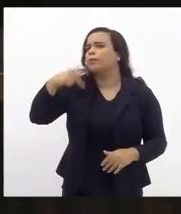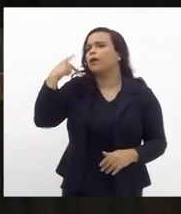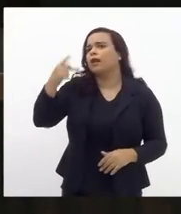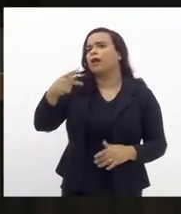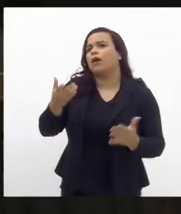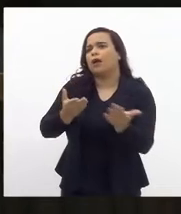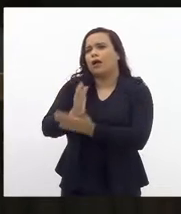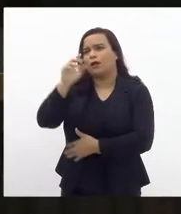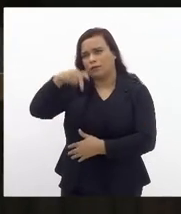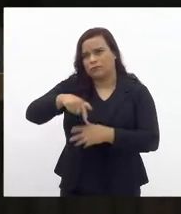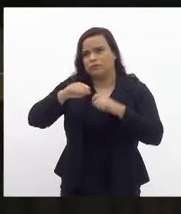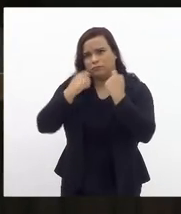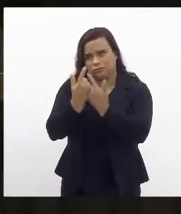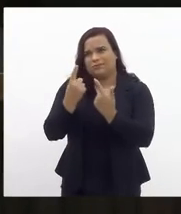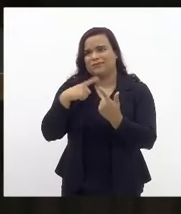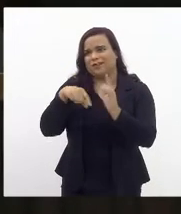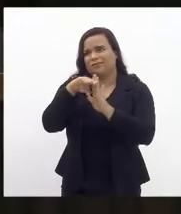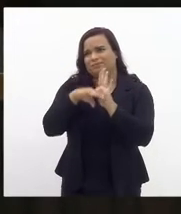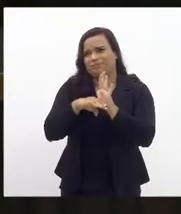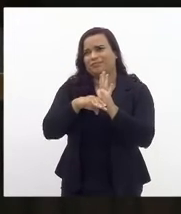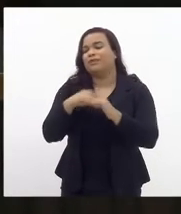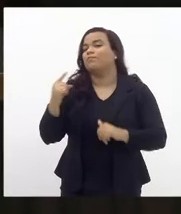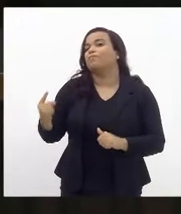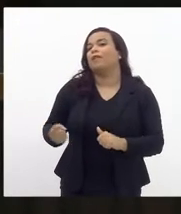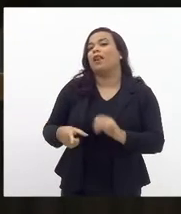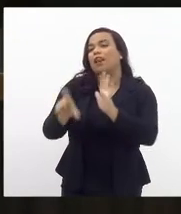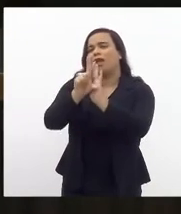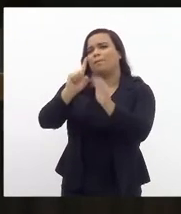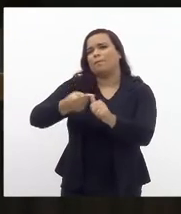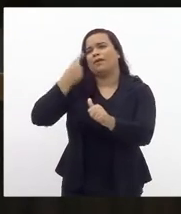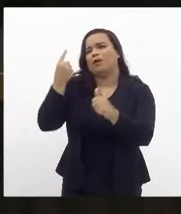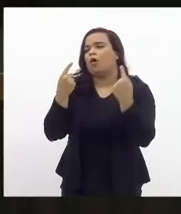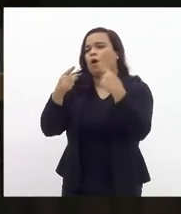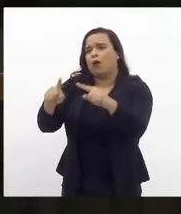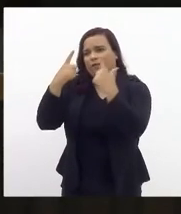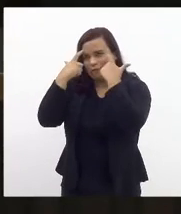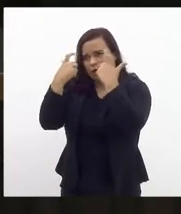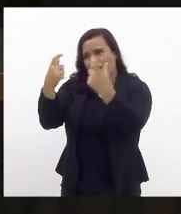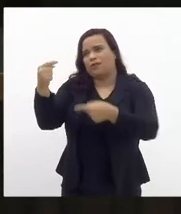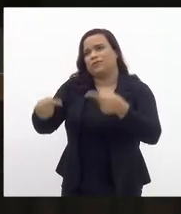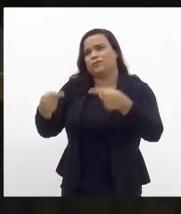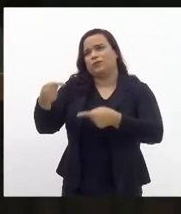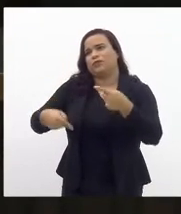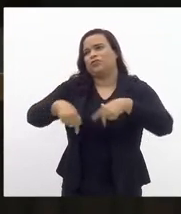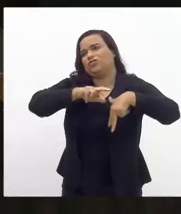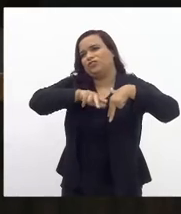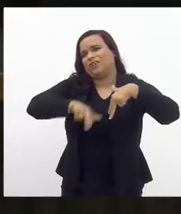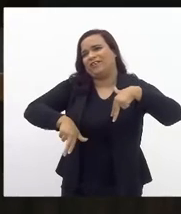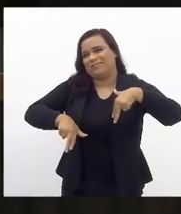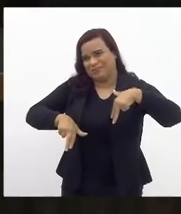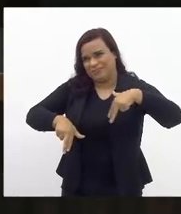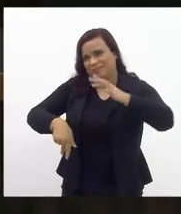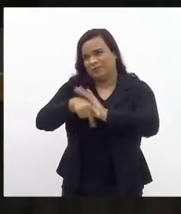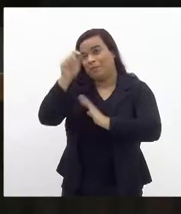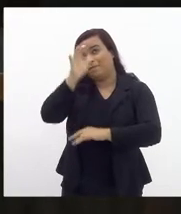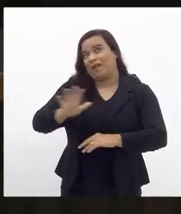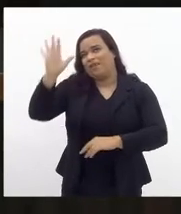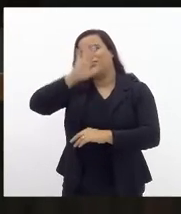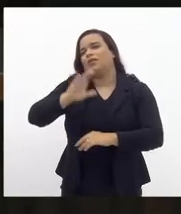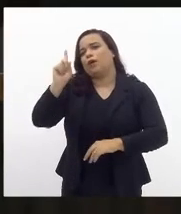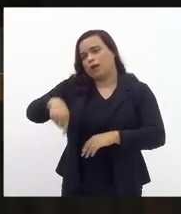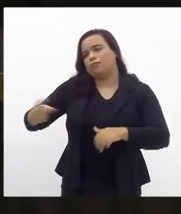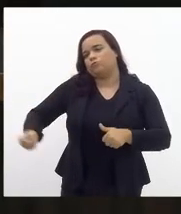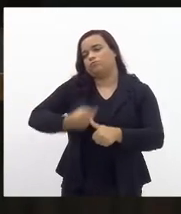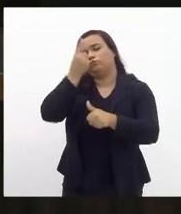aprovado nessa casa, que foi a primeira lei de combate à violência política de gênero no Brasil. Foi